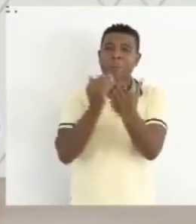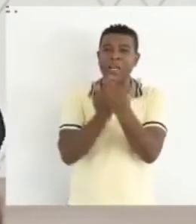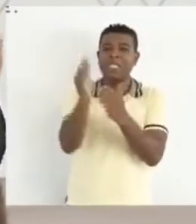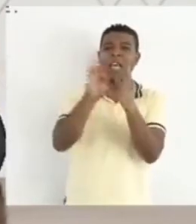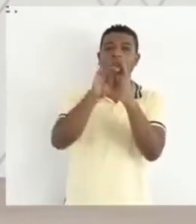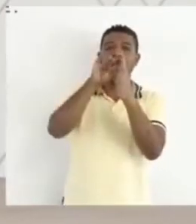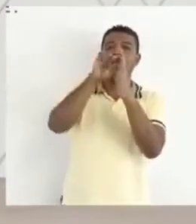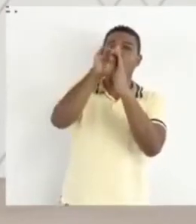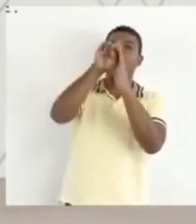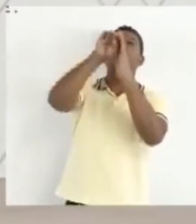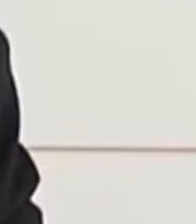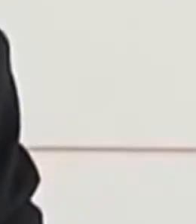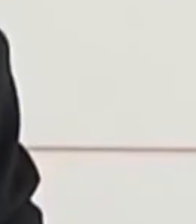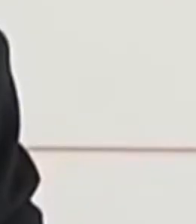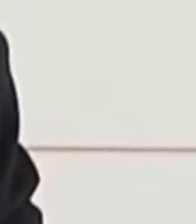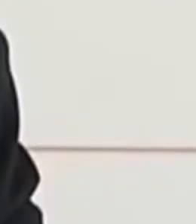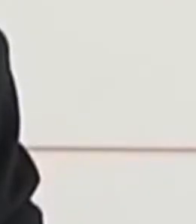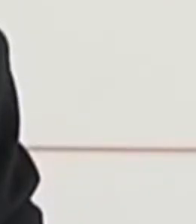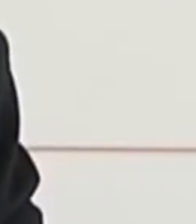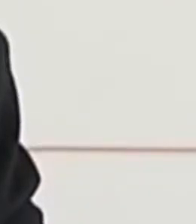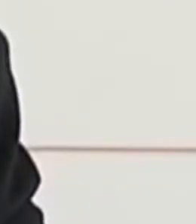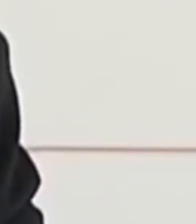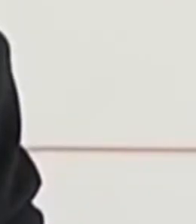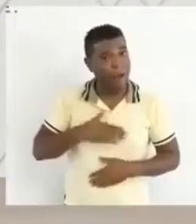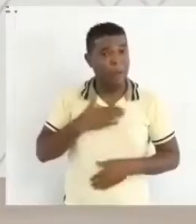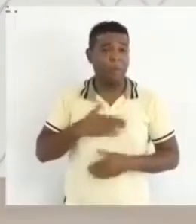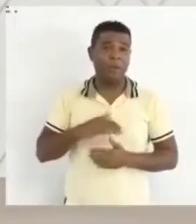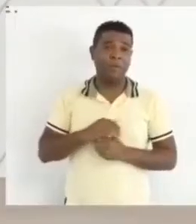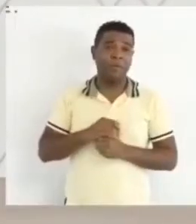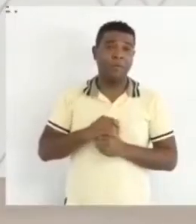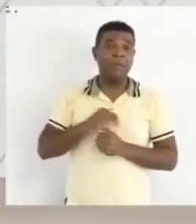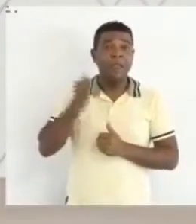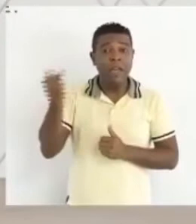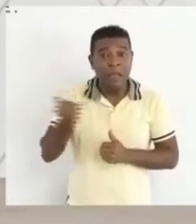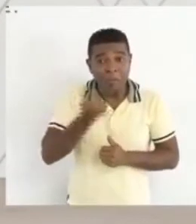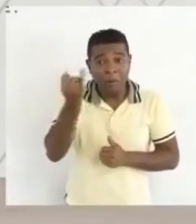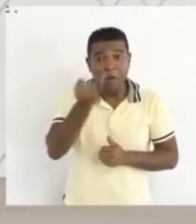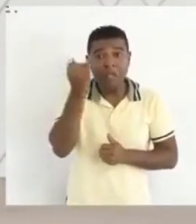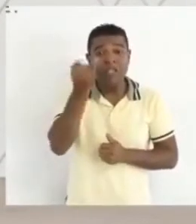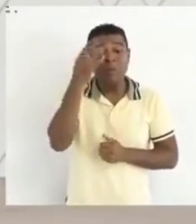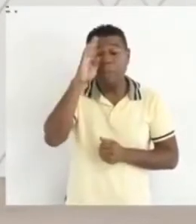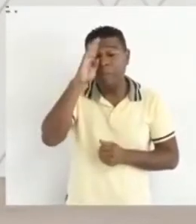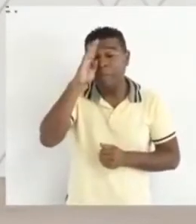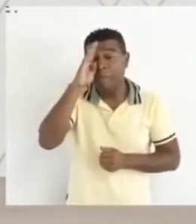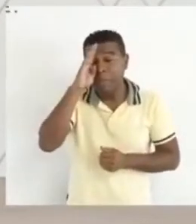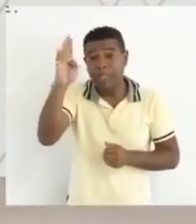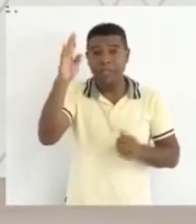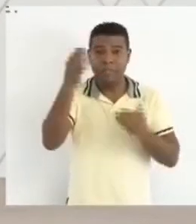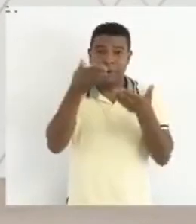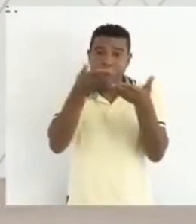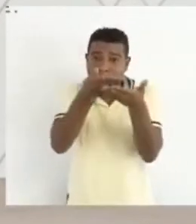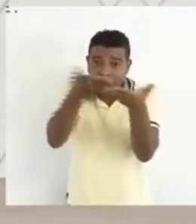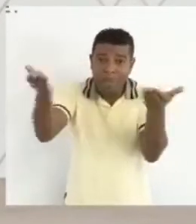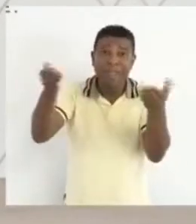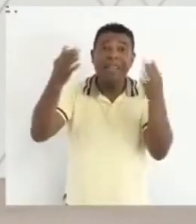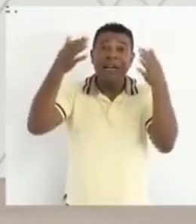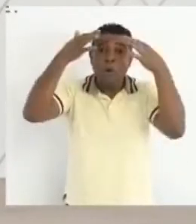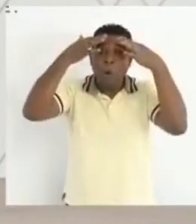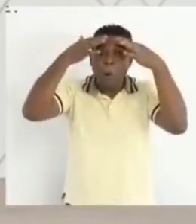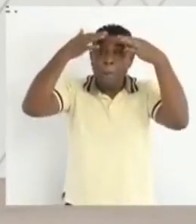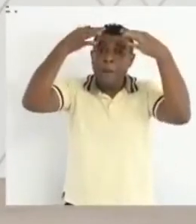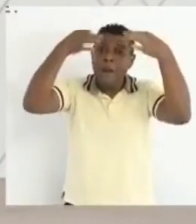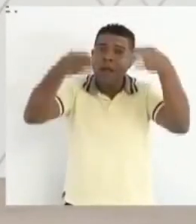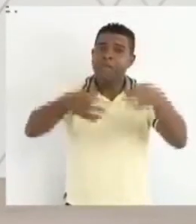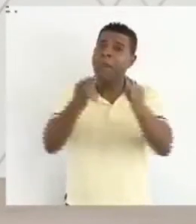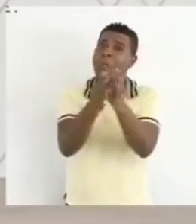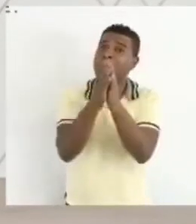da diminuição dos casos. Eu acho muito importante que todos entendam que mesmo baixando, mesmo começando a